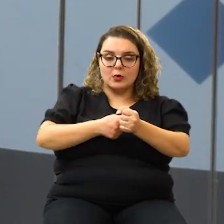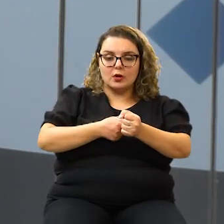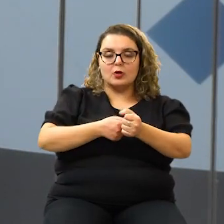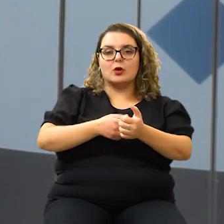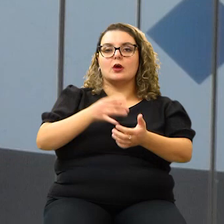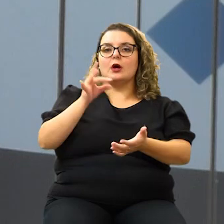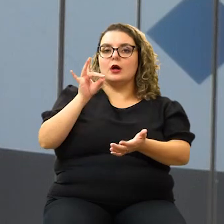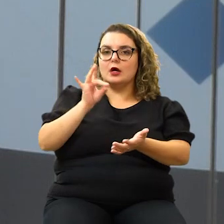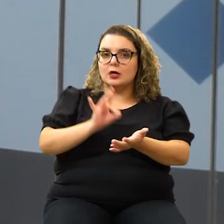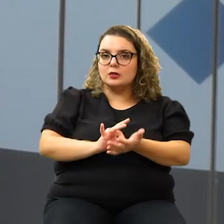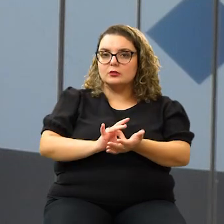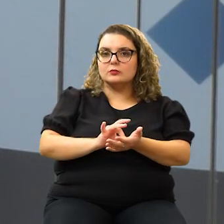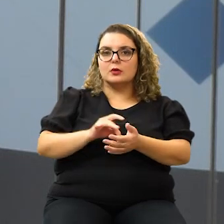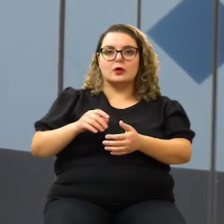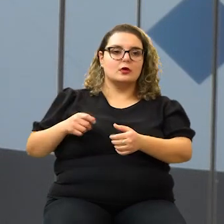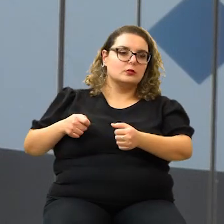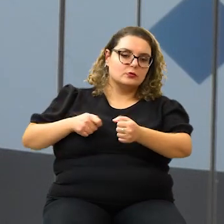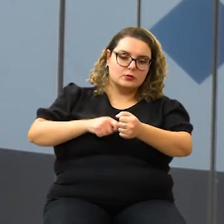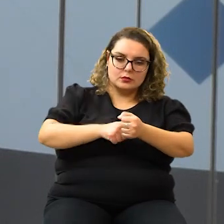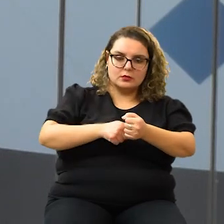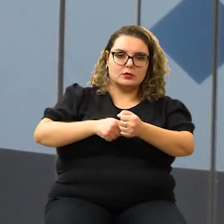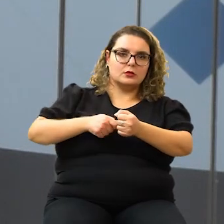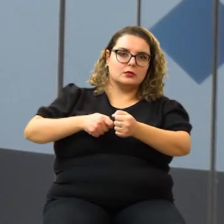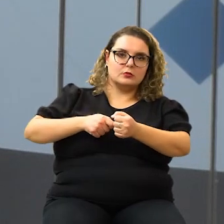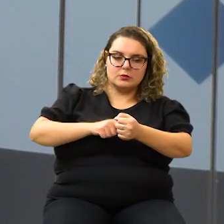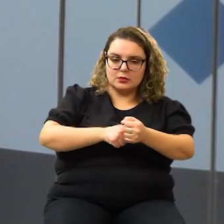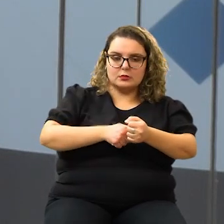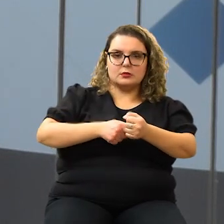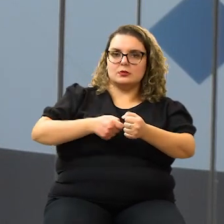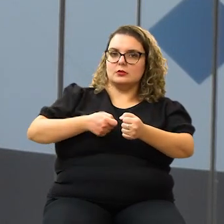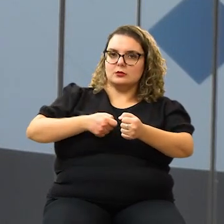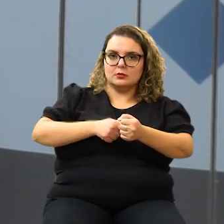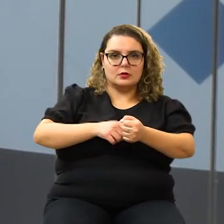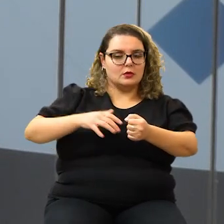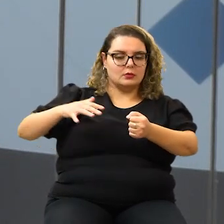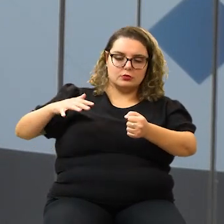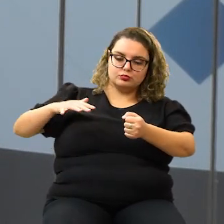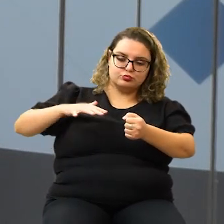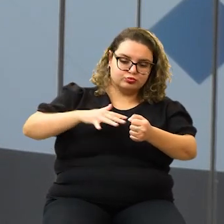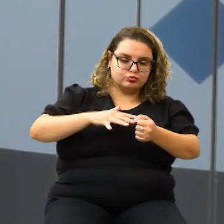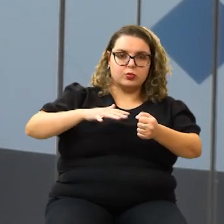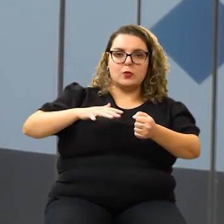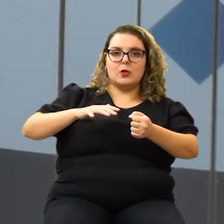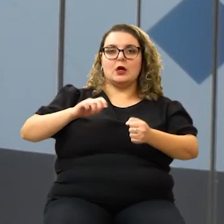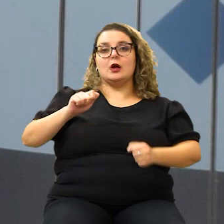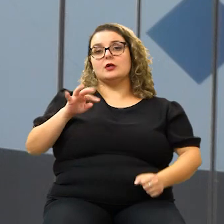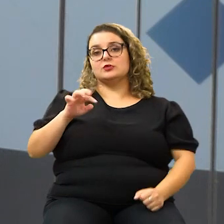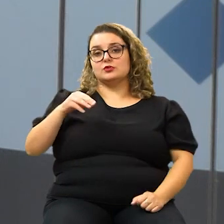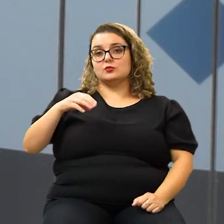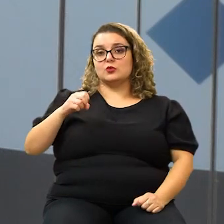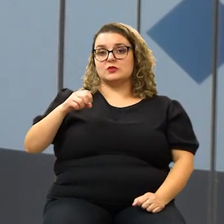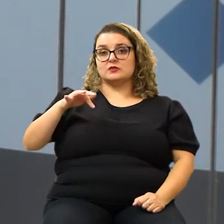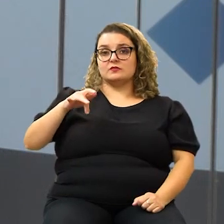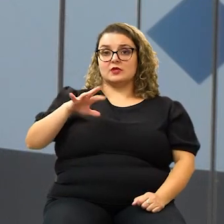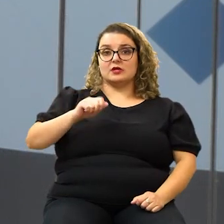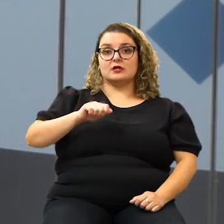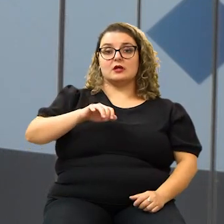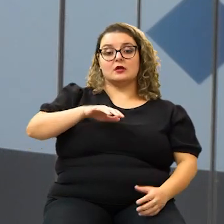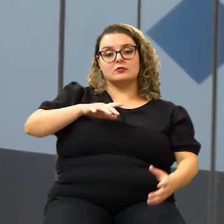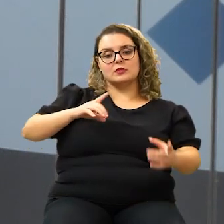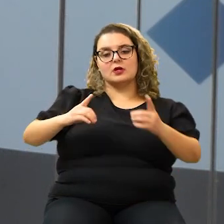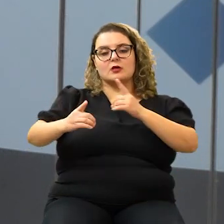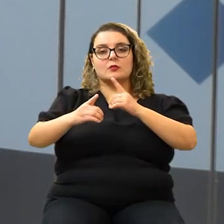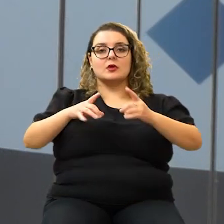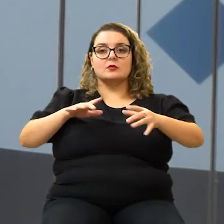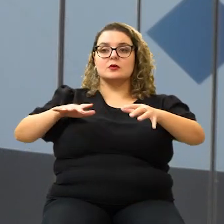realmente. É isso, ele fica... a atmosfera ela é dinâmica, né? Então as massas de ar elas costumam se